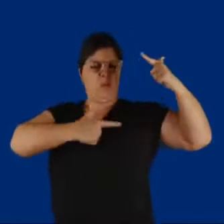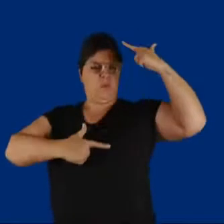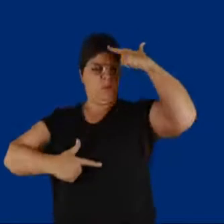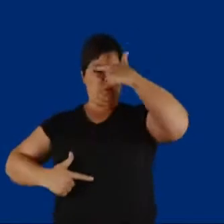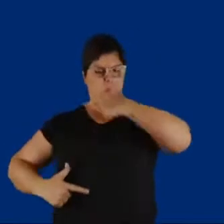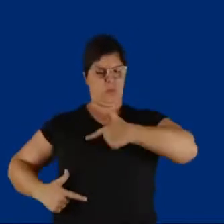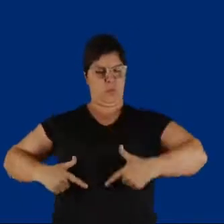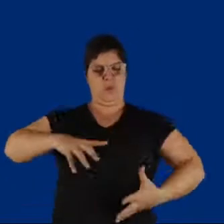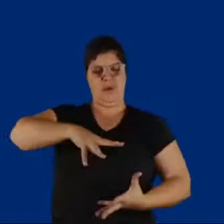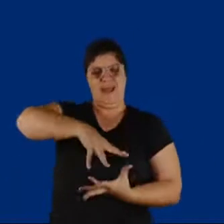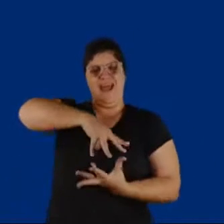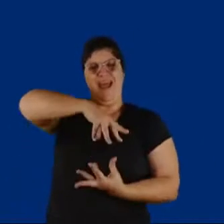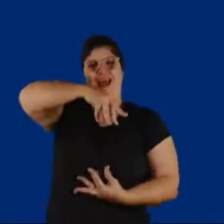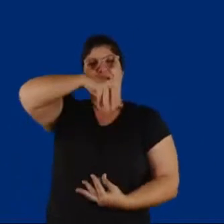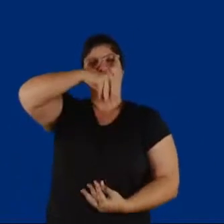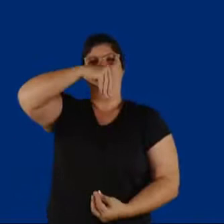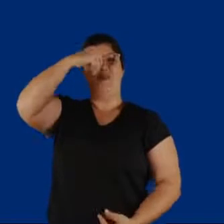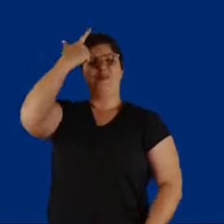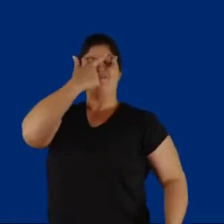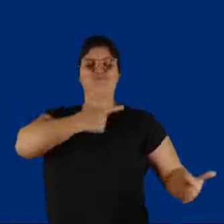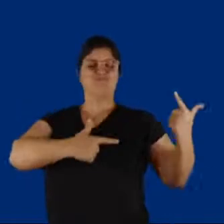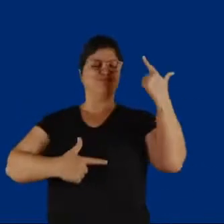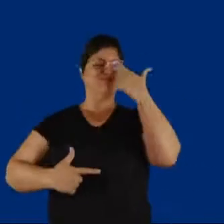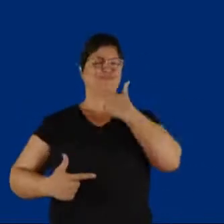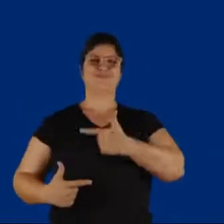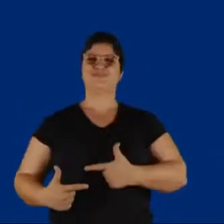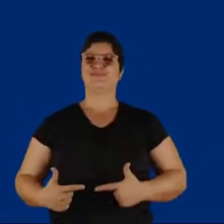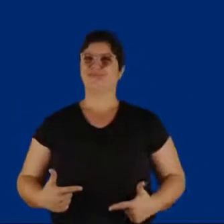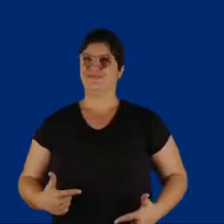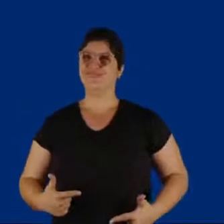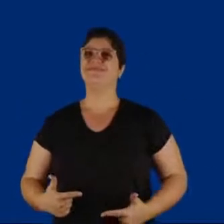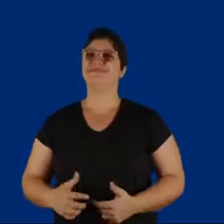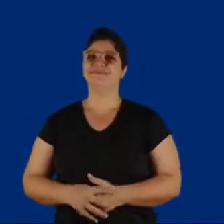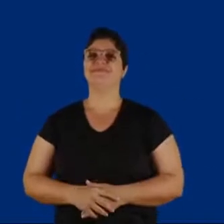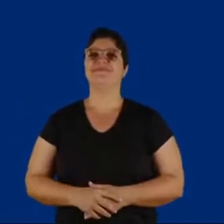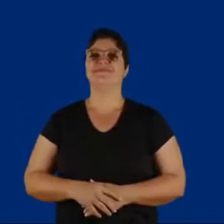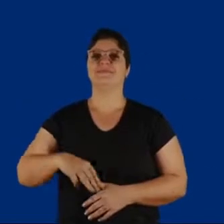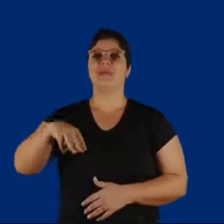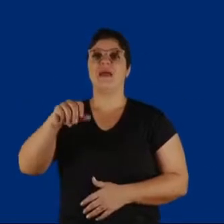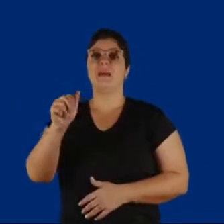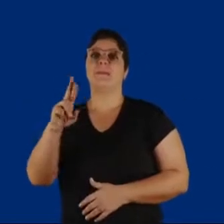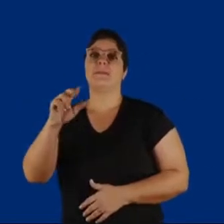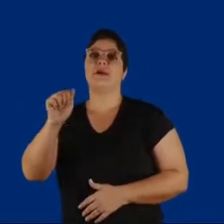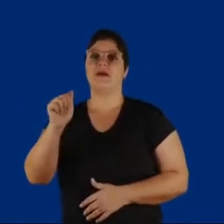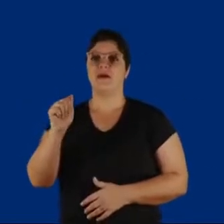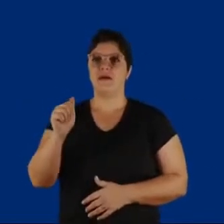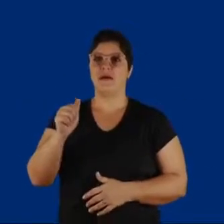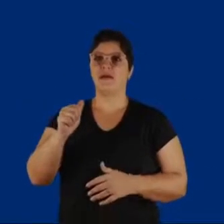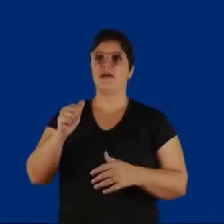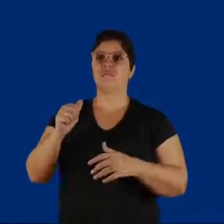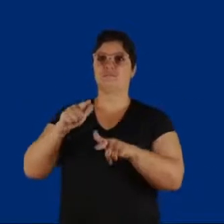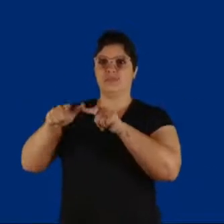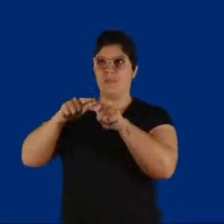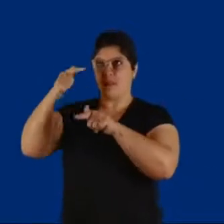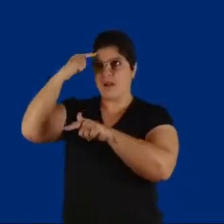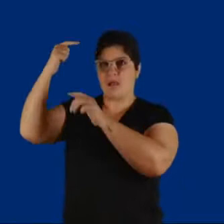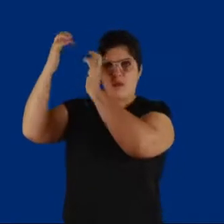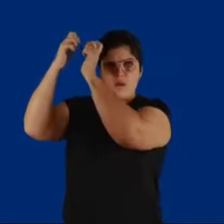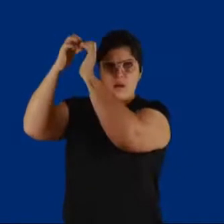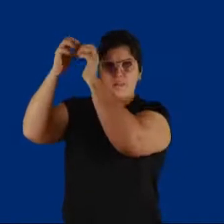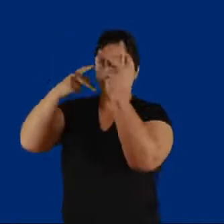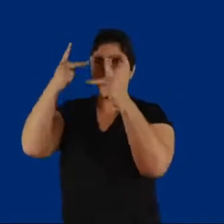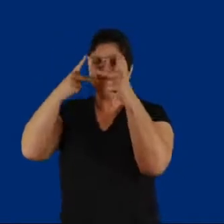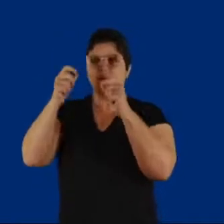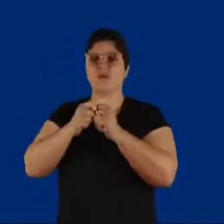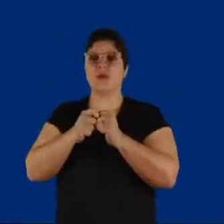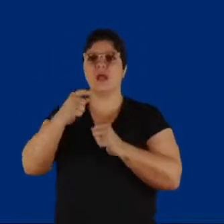alma a poeira de todos os dias. A Marion Milner, que trabalhou muito com a mente, falou que a mente tem pensamentos